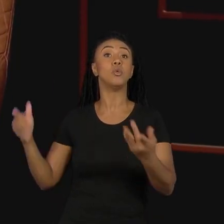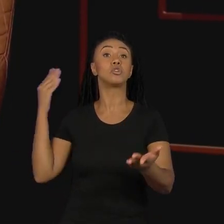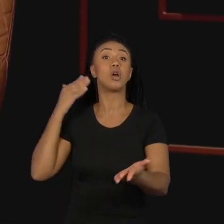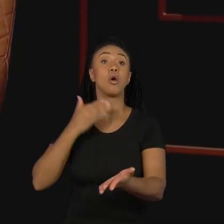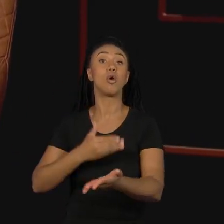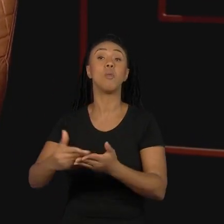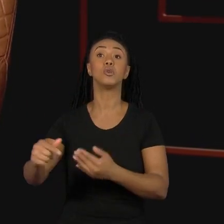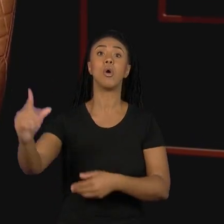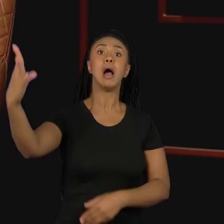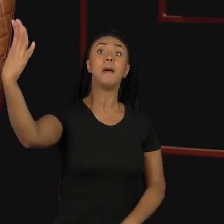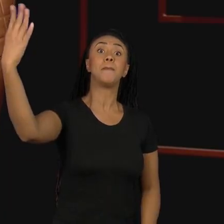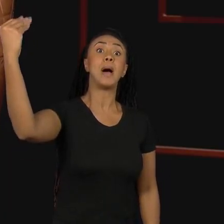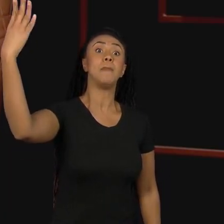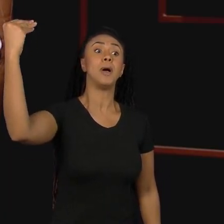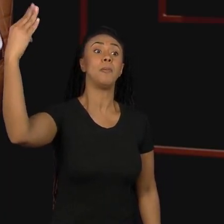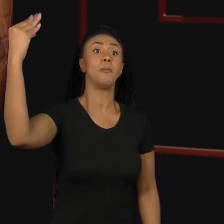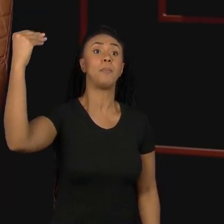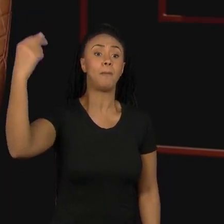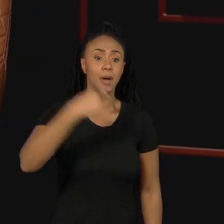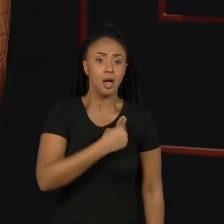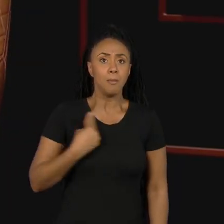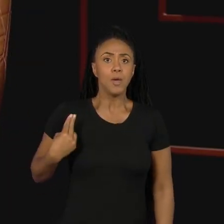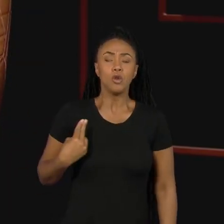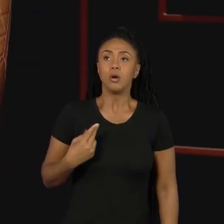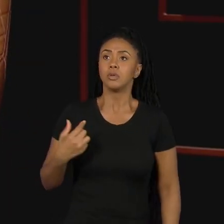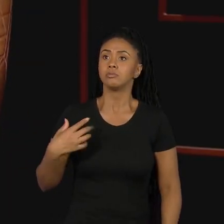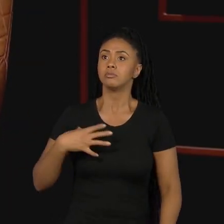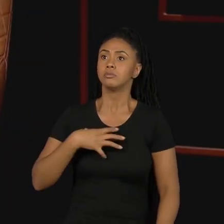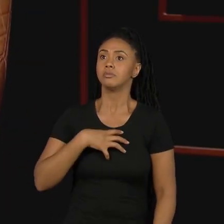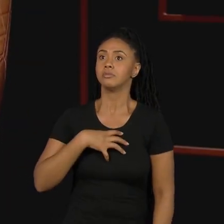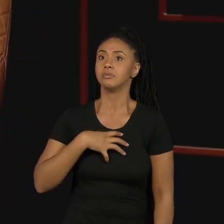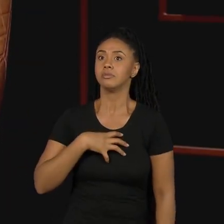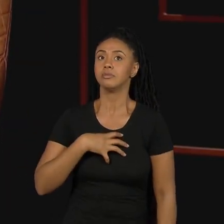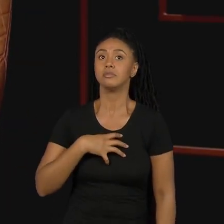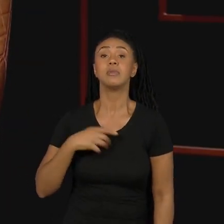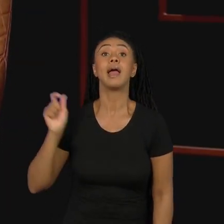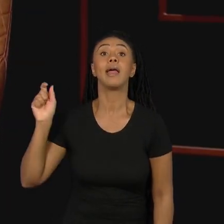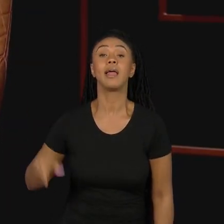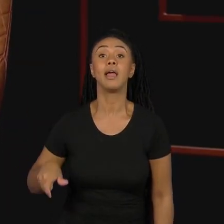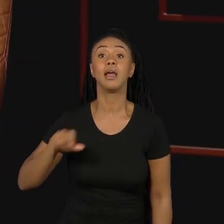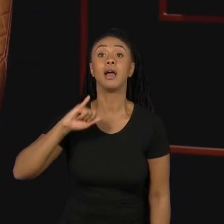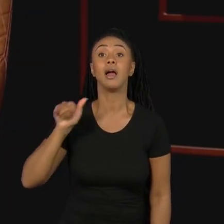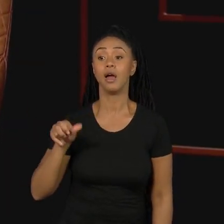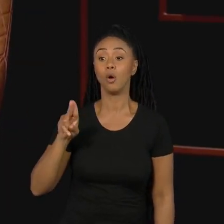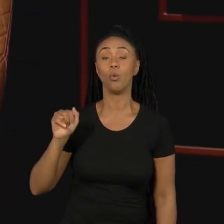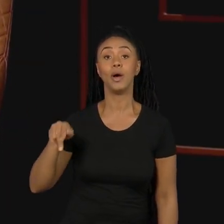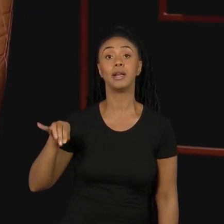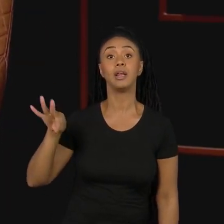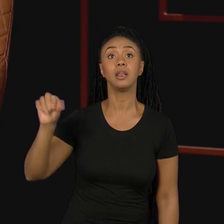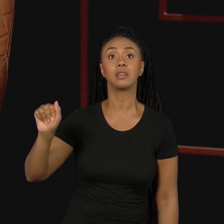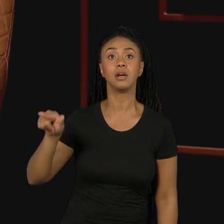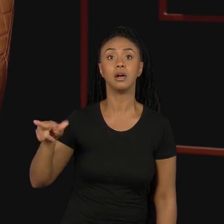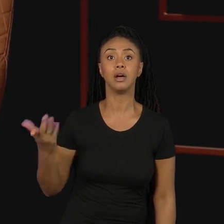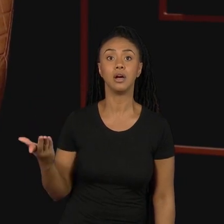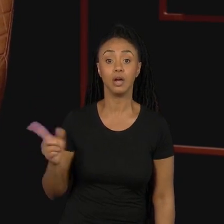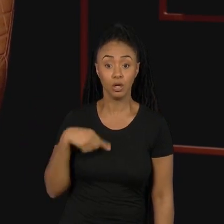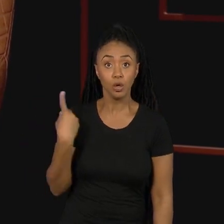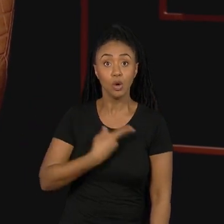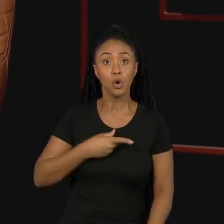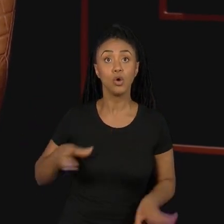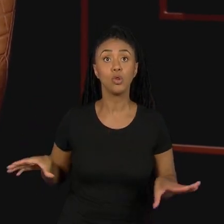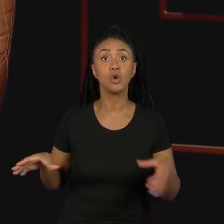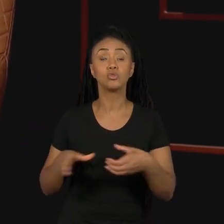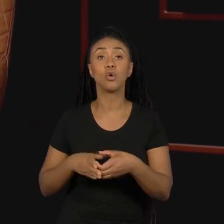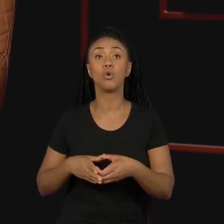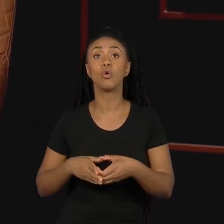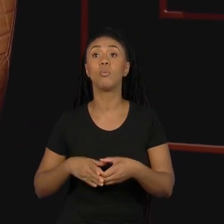Petkov. Rapaz, que emoção. Era a Juanita, filha do cônsul brasileiro em Marseille, que era do nosso grupo. Falei,